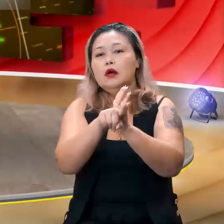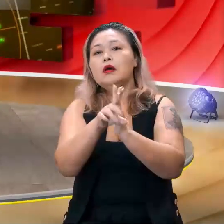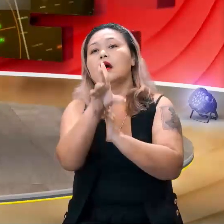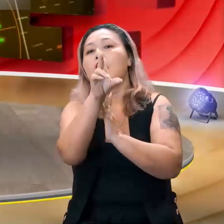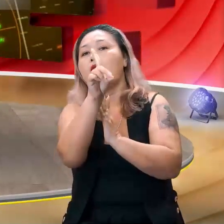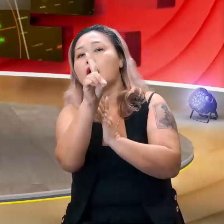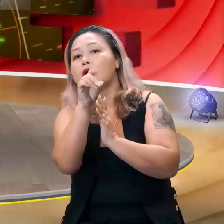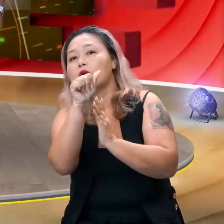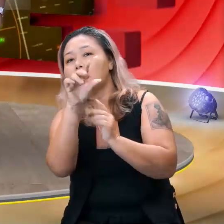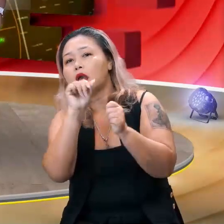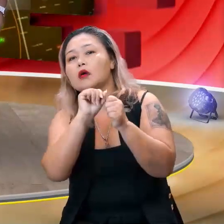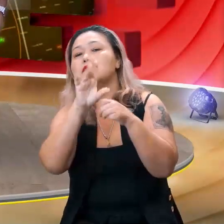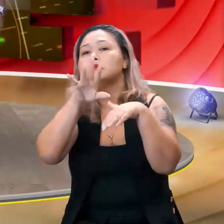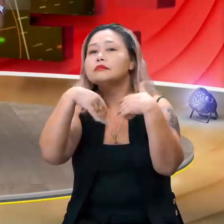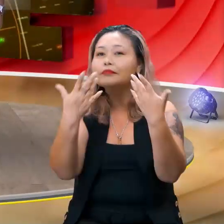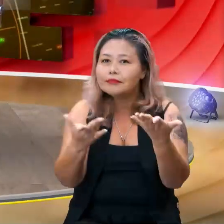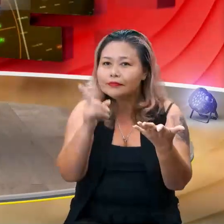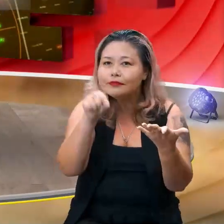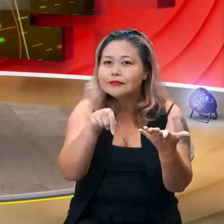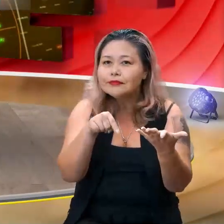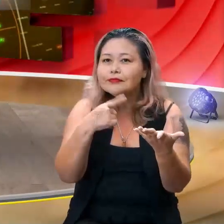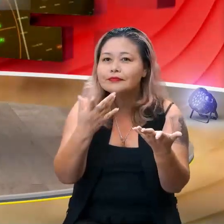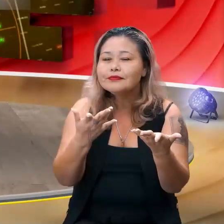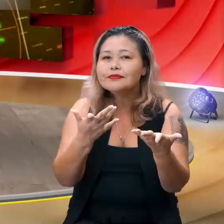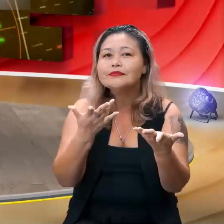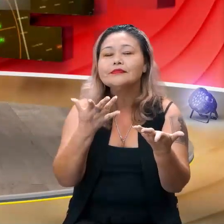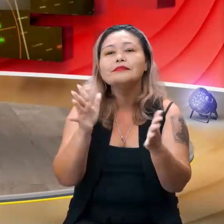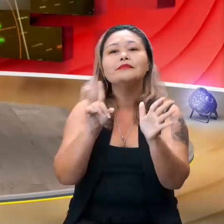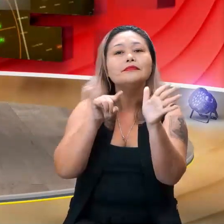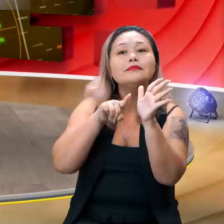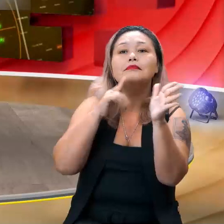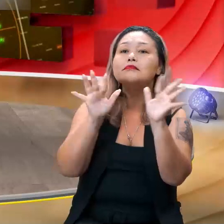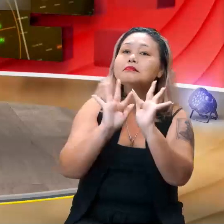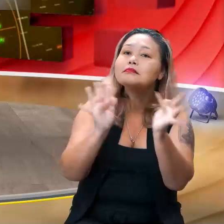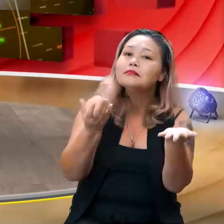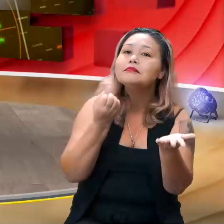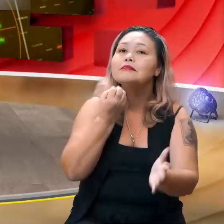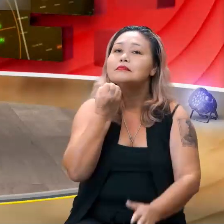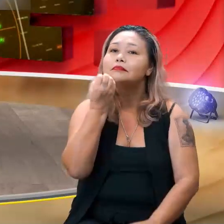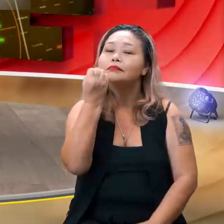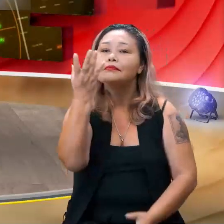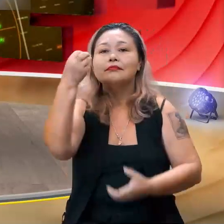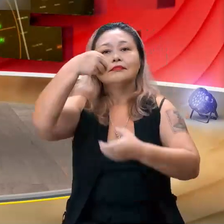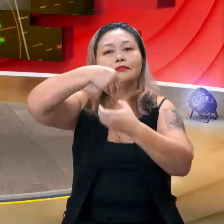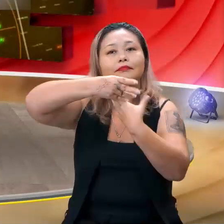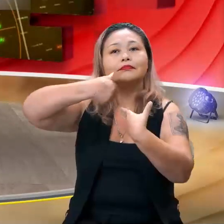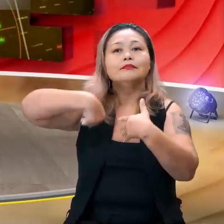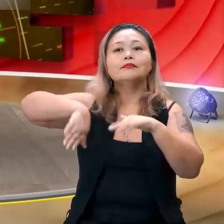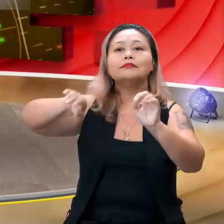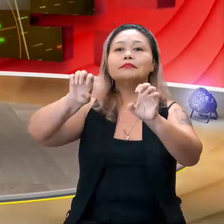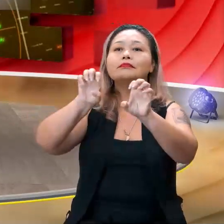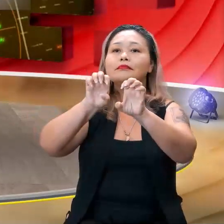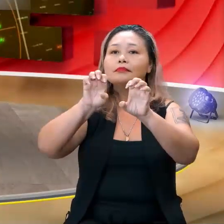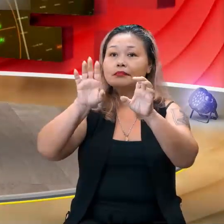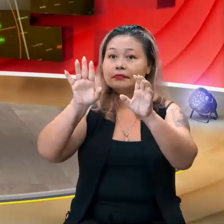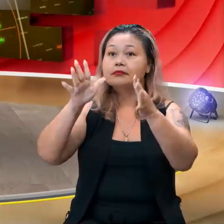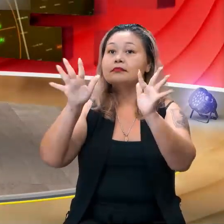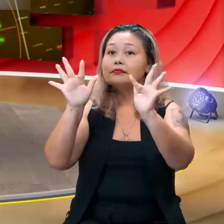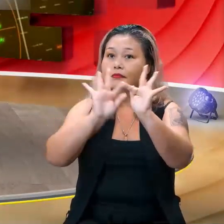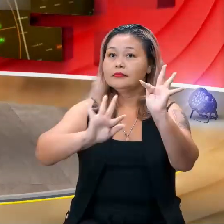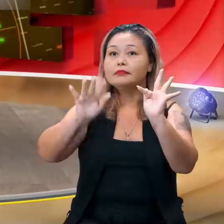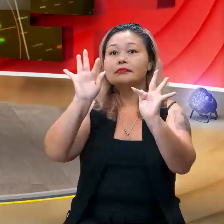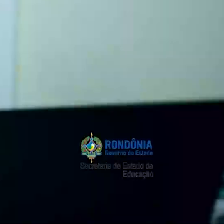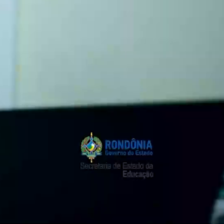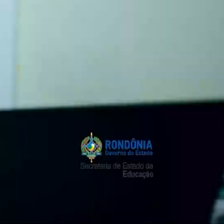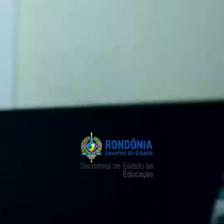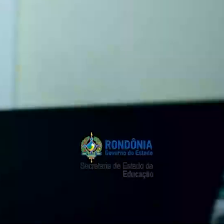os dias, não é? Então, numa simples viagem, tá envolvida a função afim. Quer ver? Vamos ver um vídeo que vai mostrar isso para